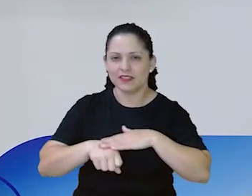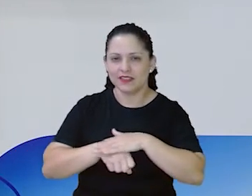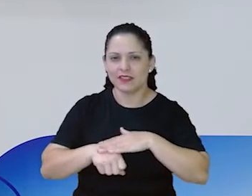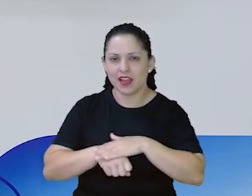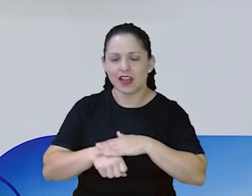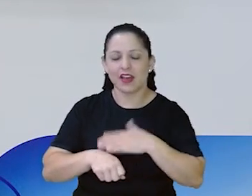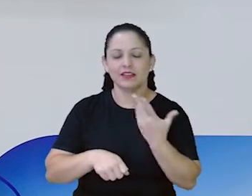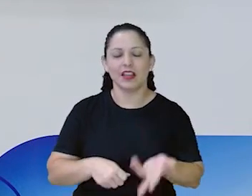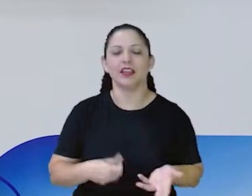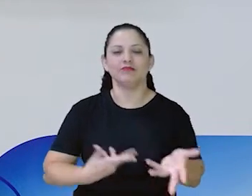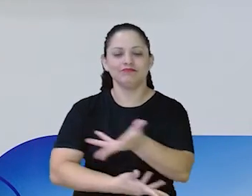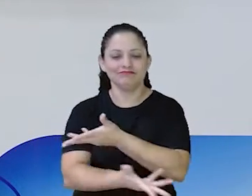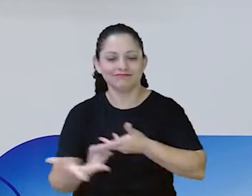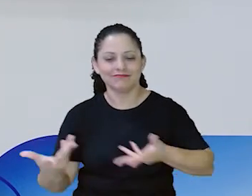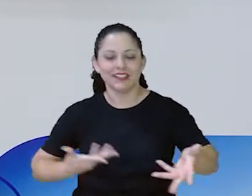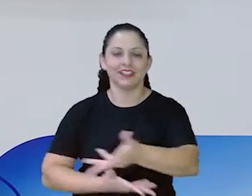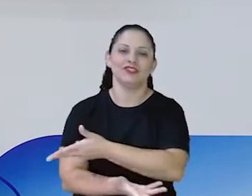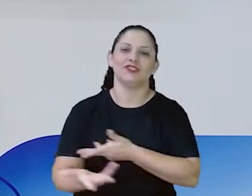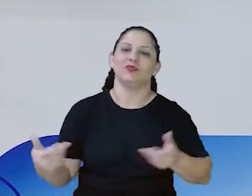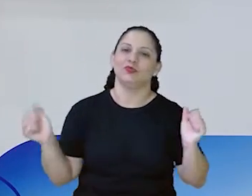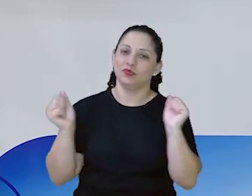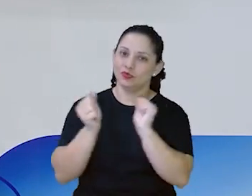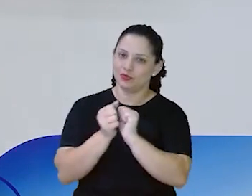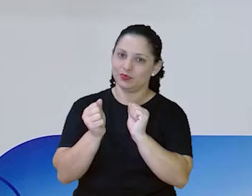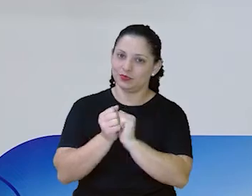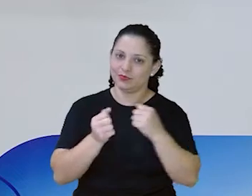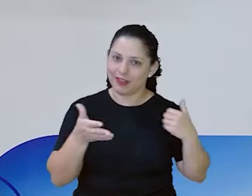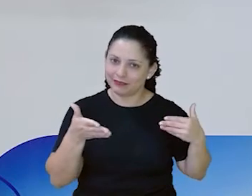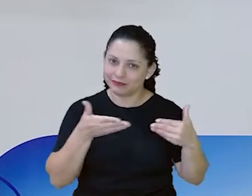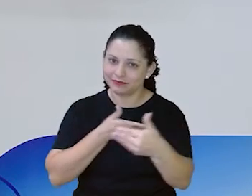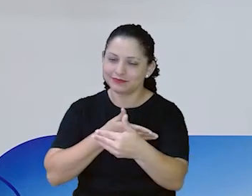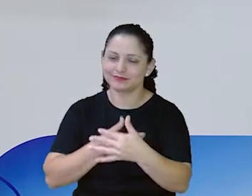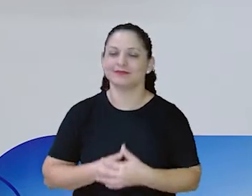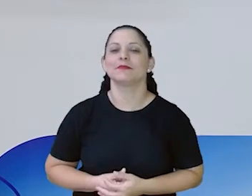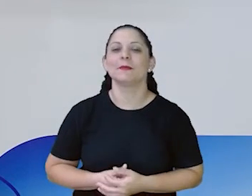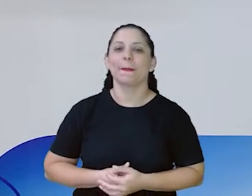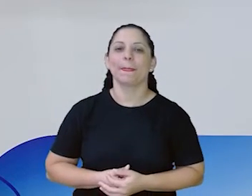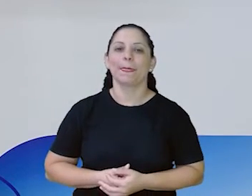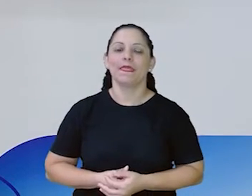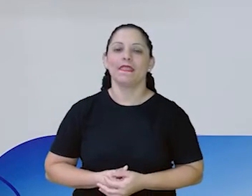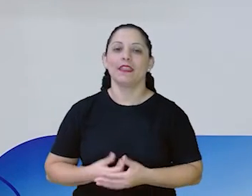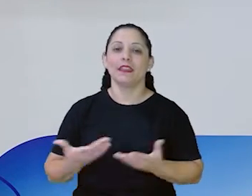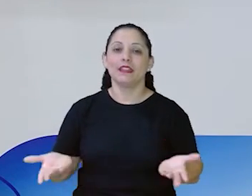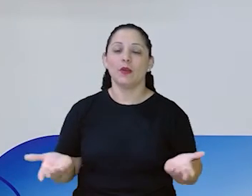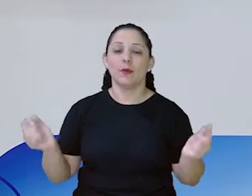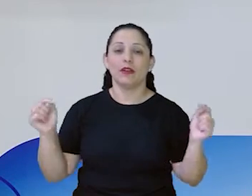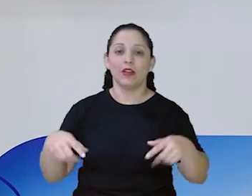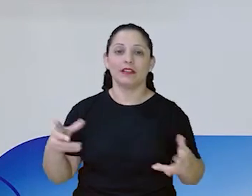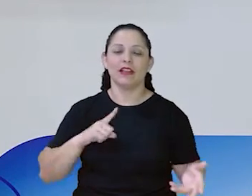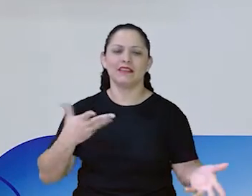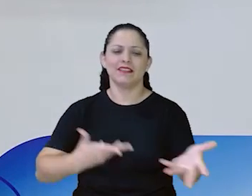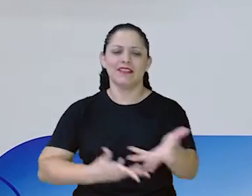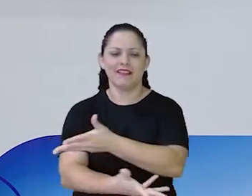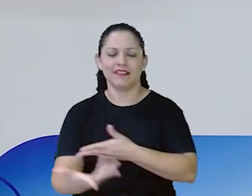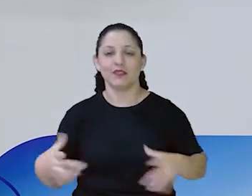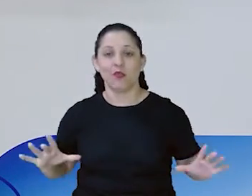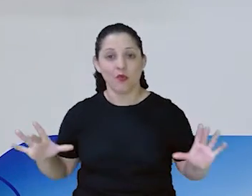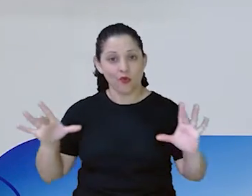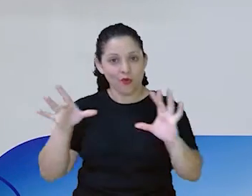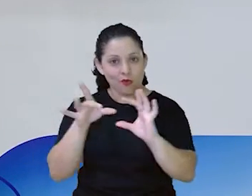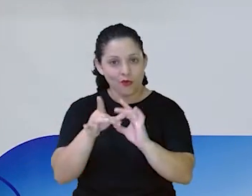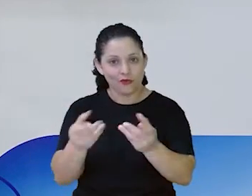suas mensagens e a gente vai interagindo junto no decorrer da aula. Para fazer essa ligação entre